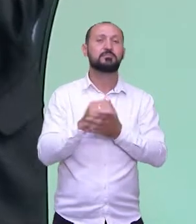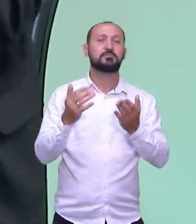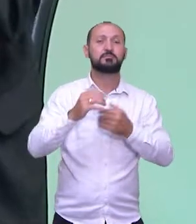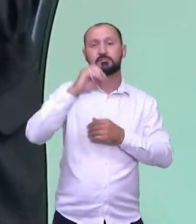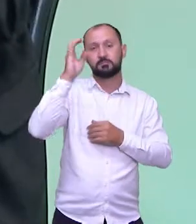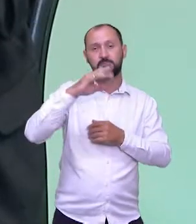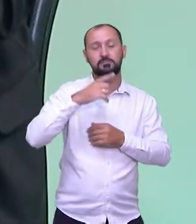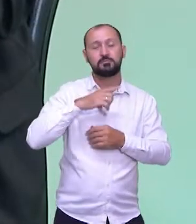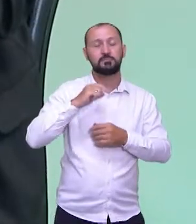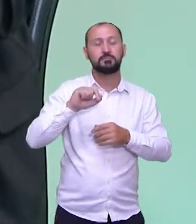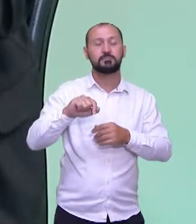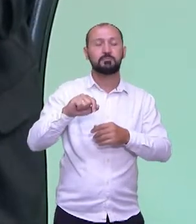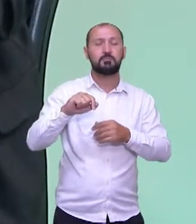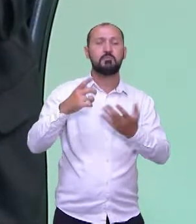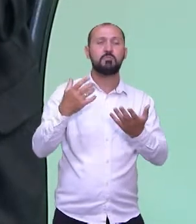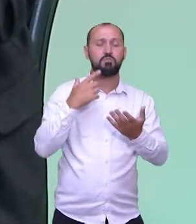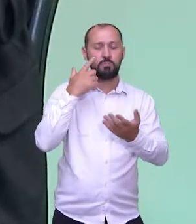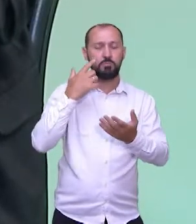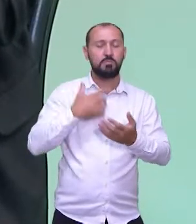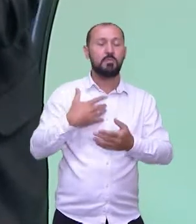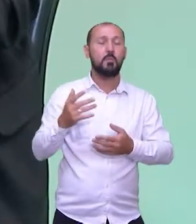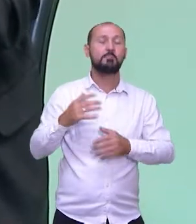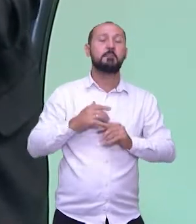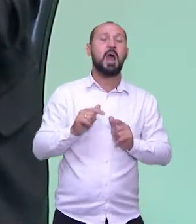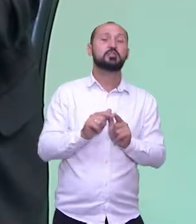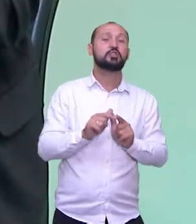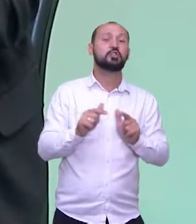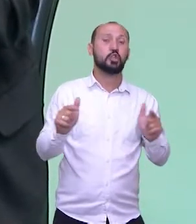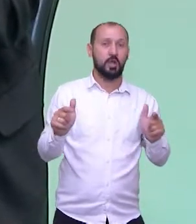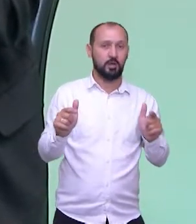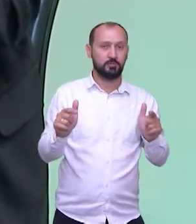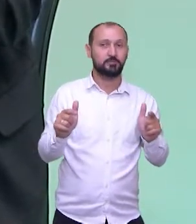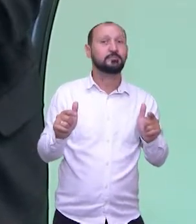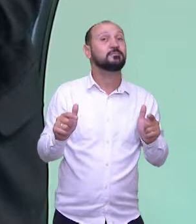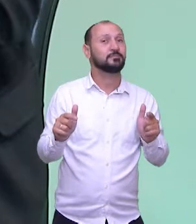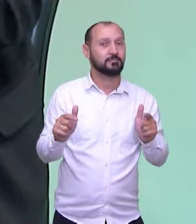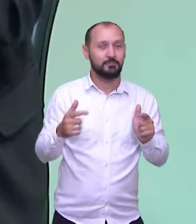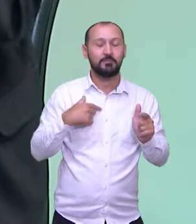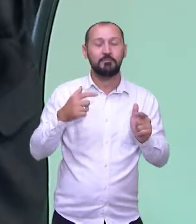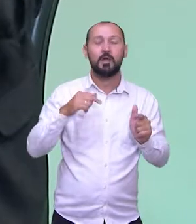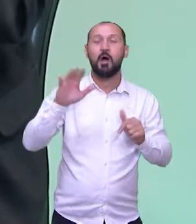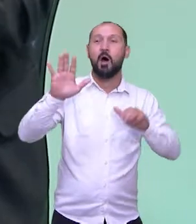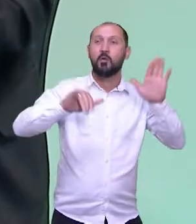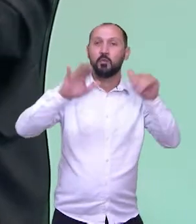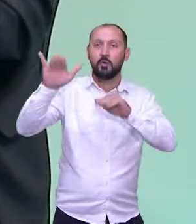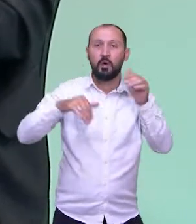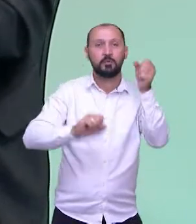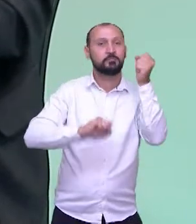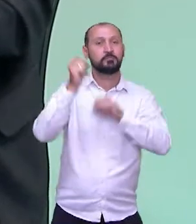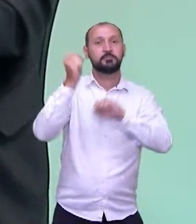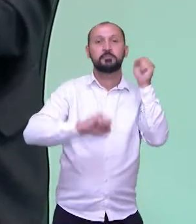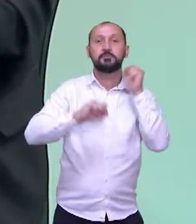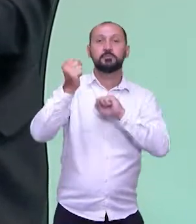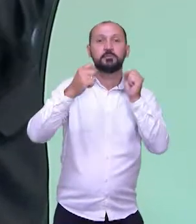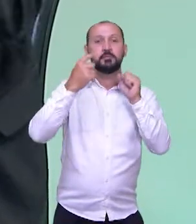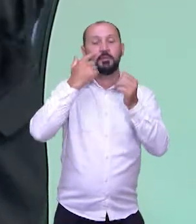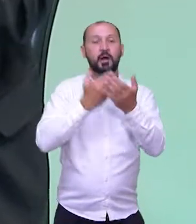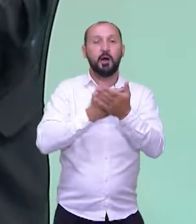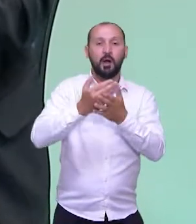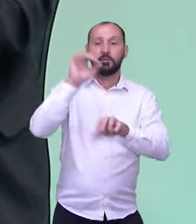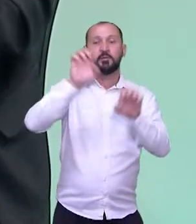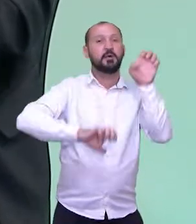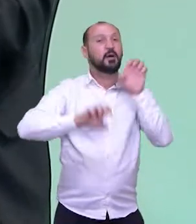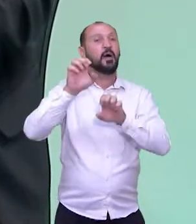Brasil está dentro de uma posição geográfica privilegiada para atrair indústrias,